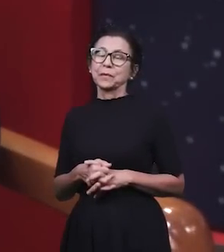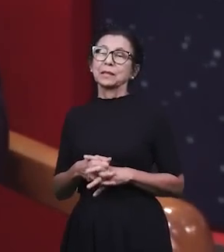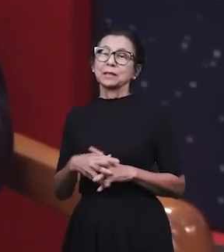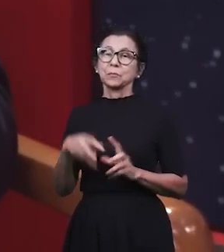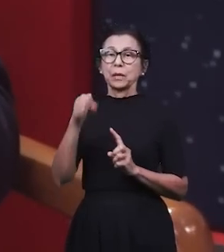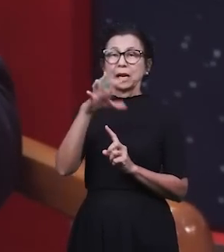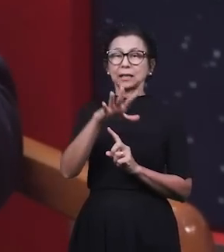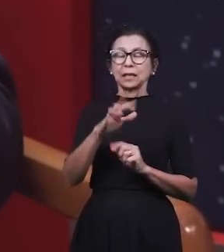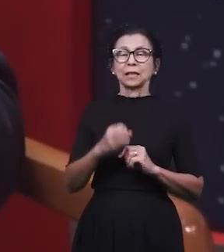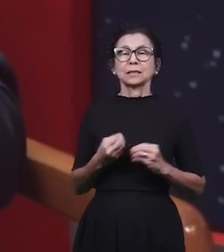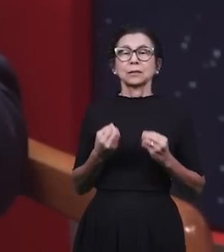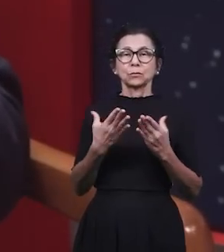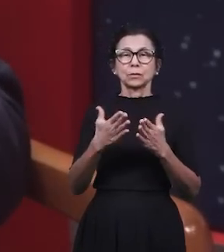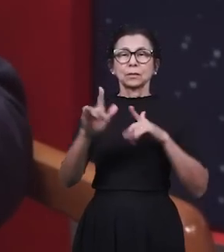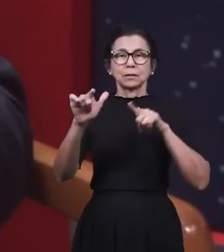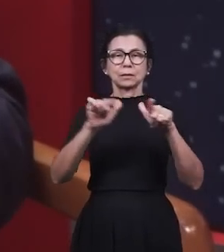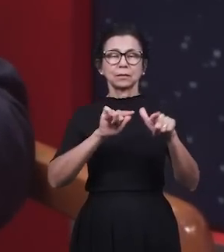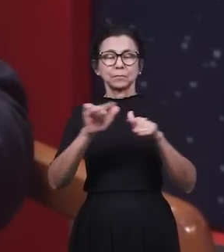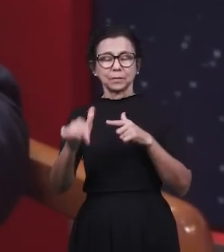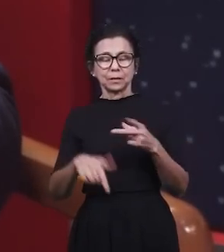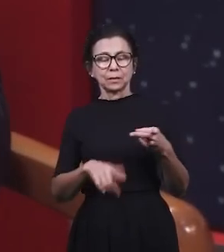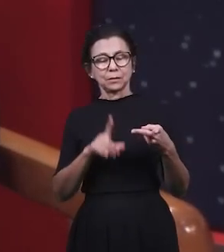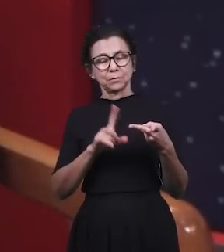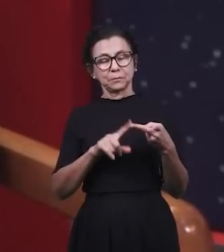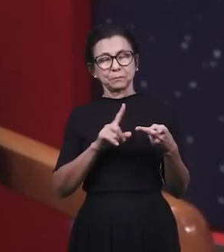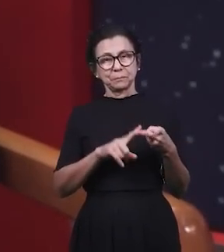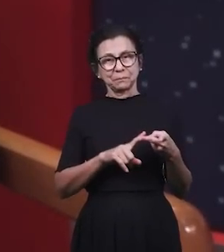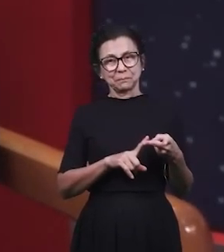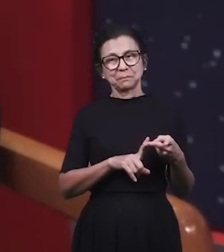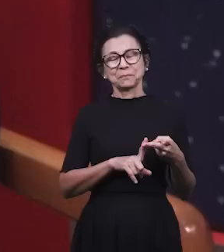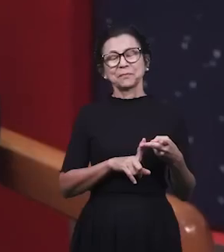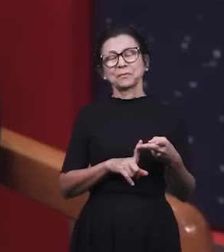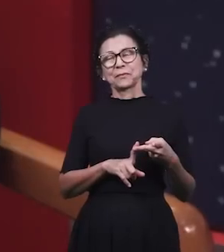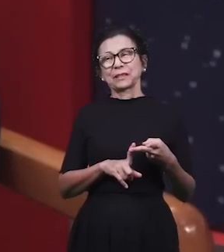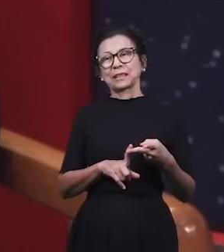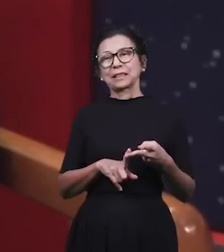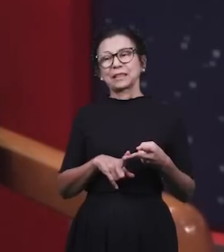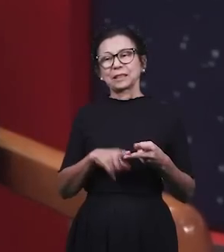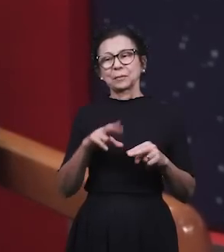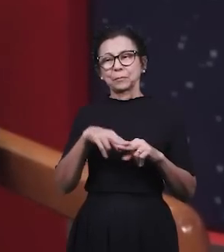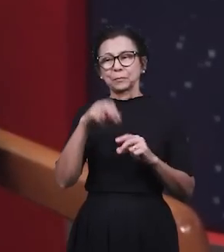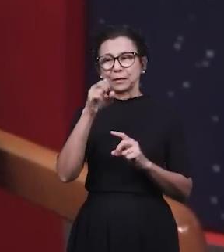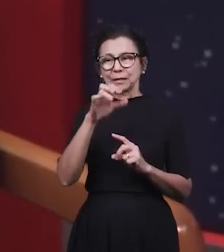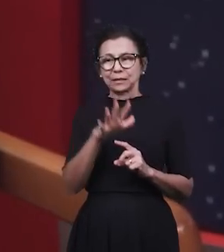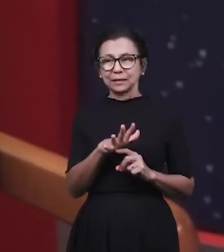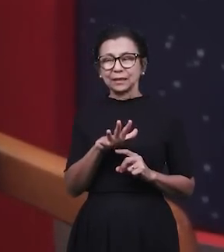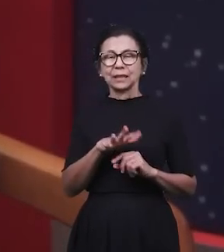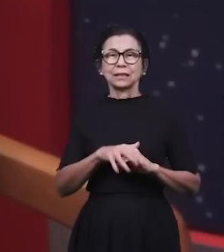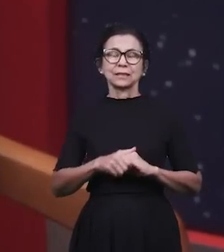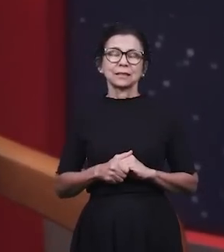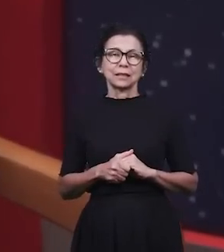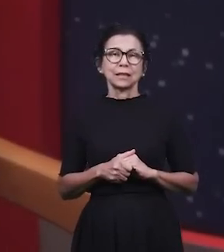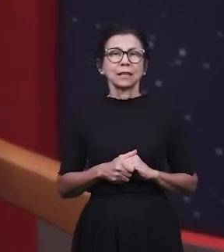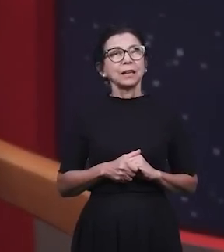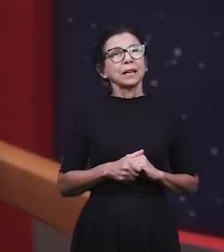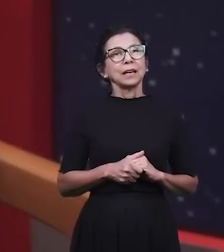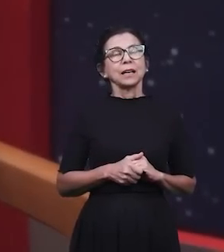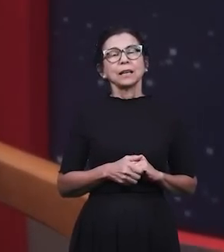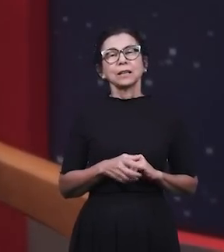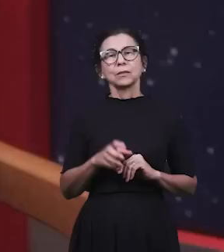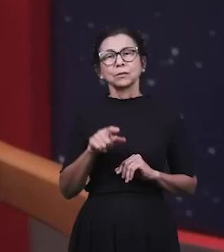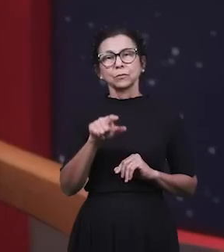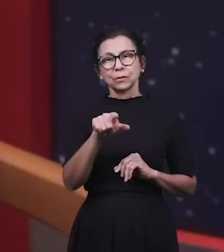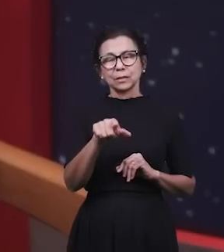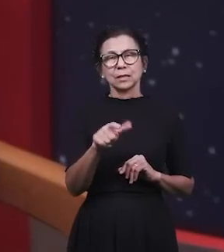abrem portas de um trabalho, do sustento material. As riquezas da graça fazem com que aquele que